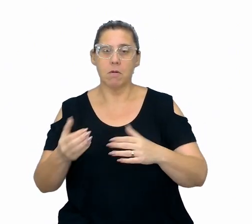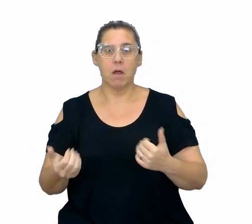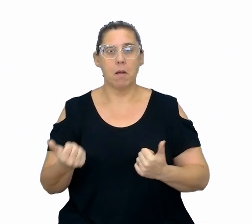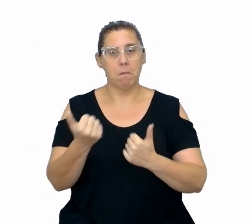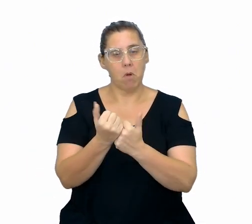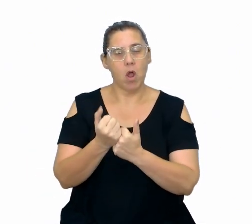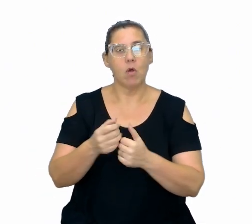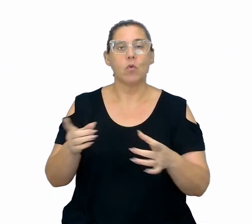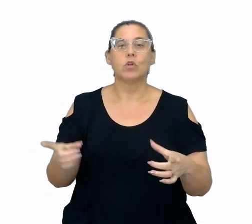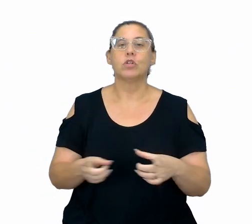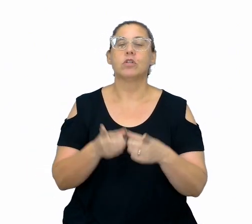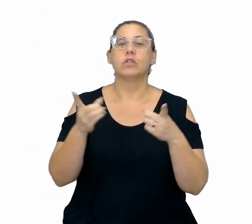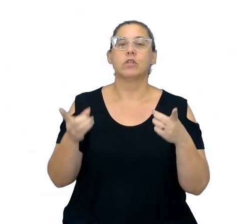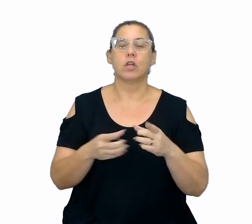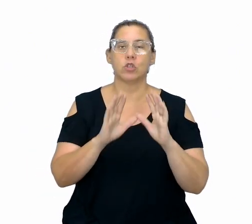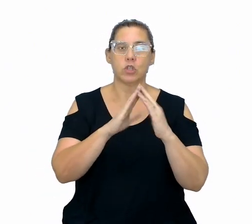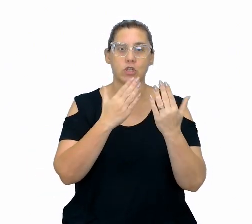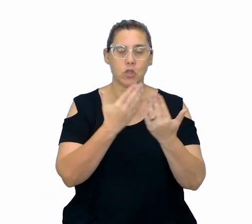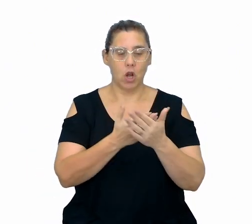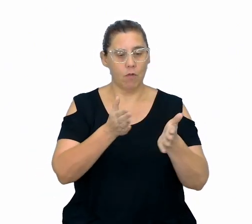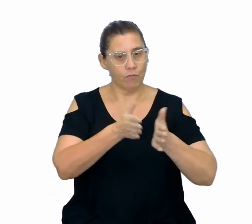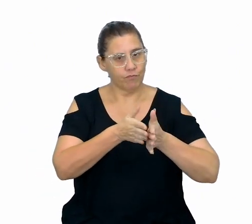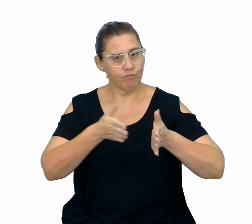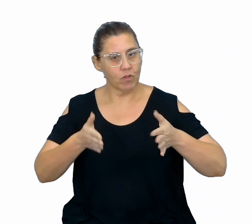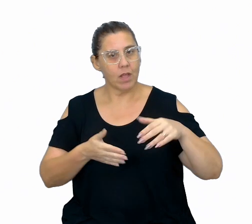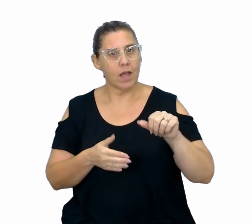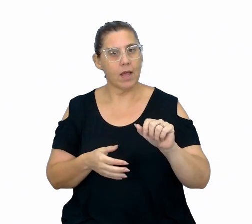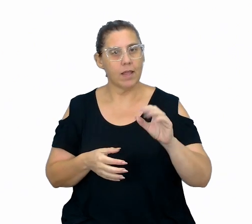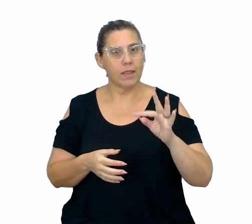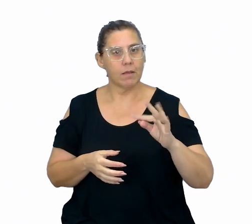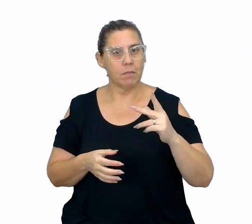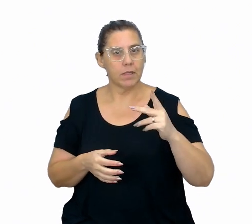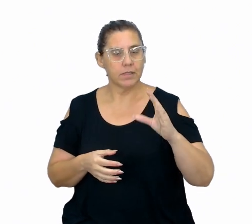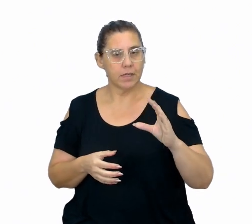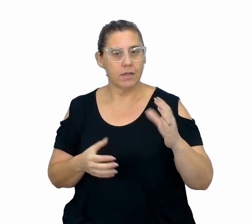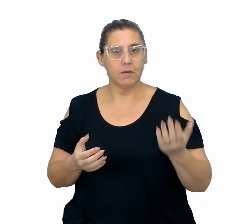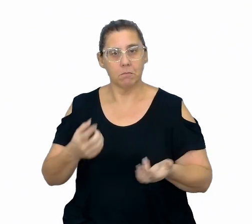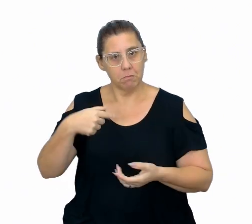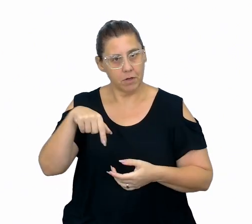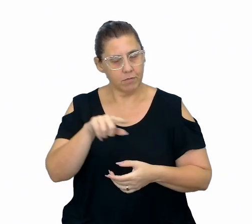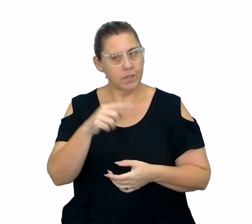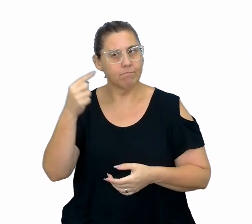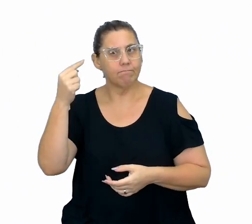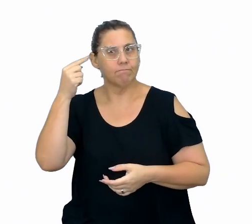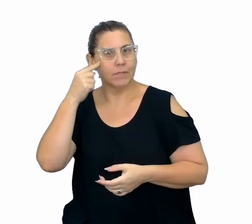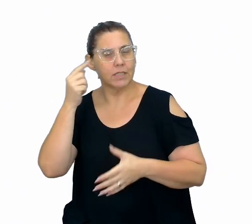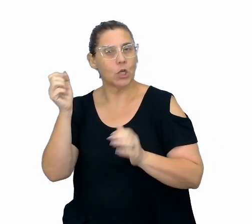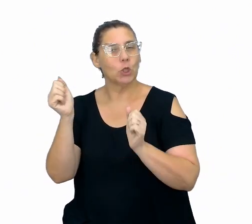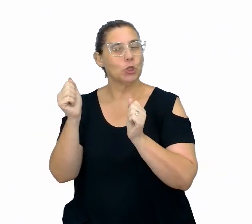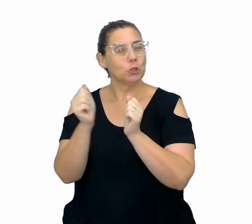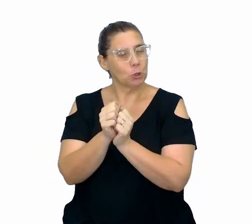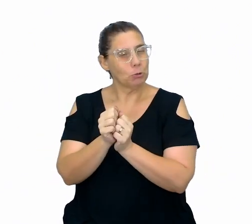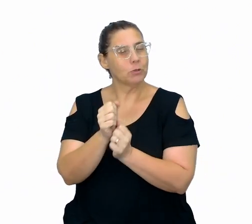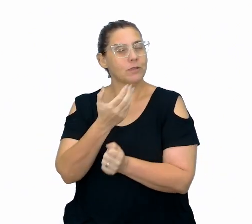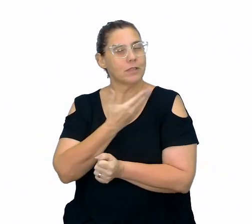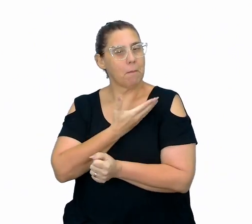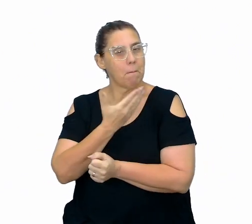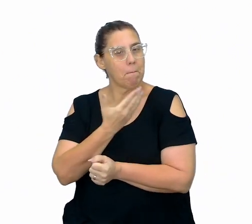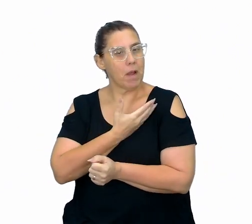trabalho didático na escola durante a TPC, tá? Para vocês pensarem lá junto com os seus